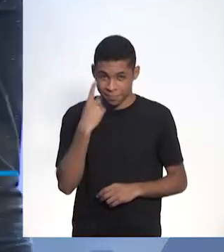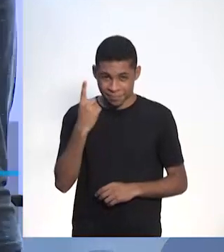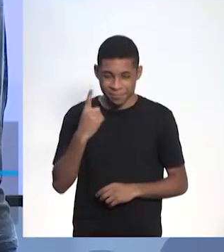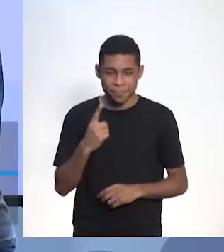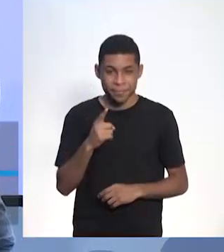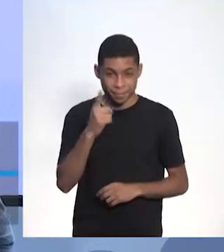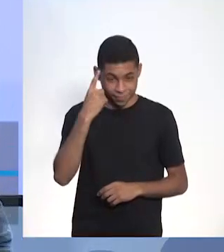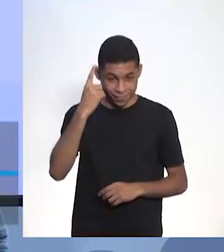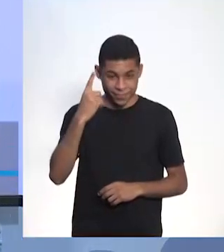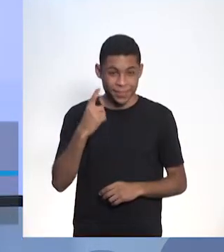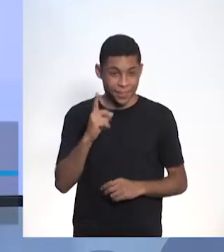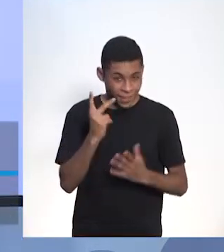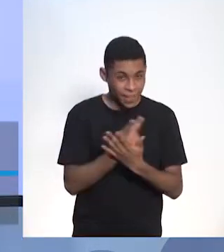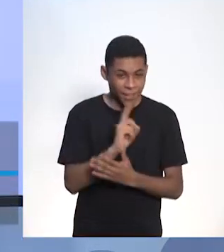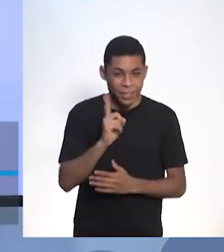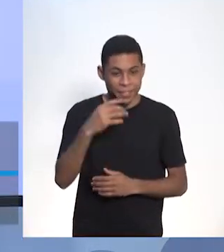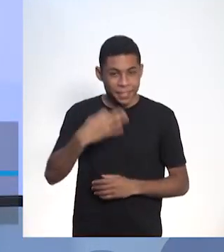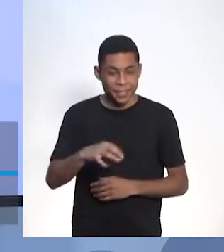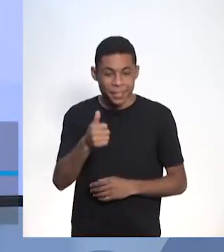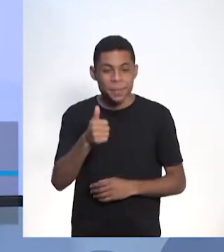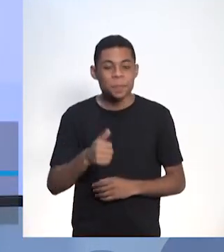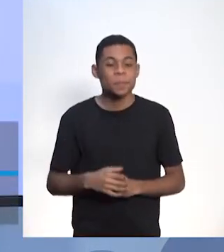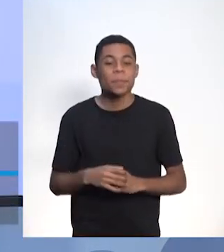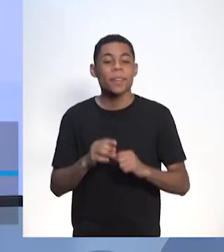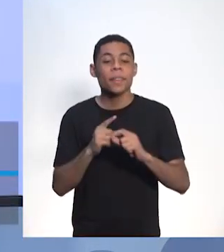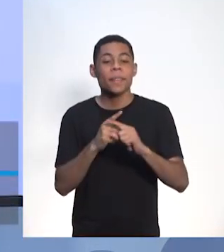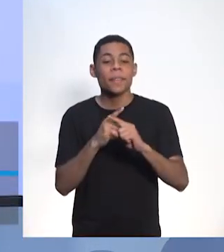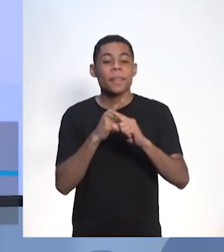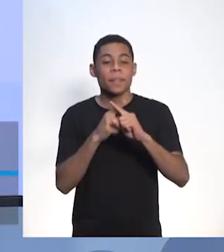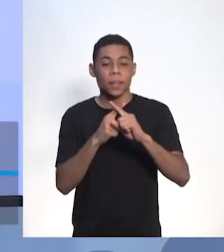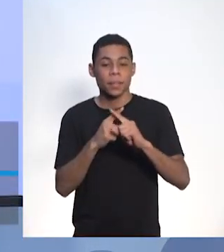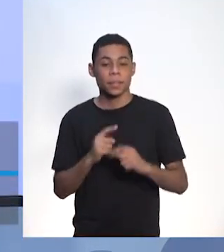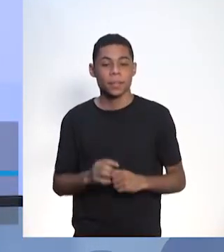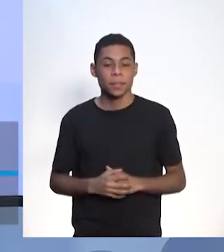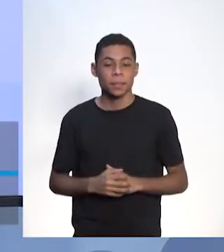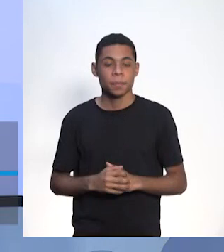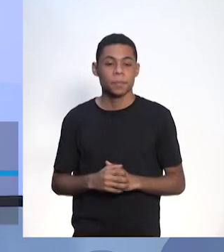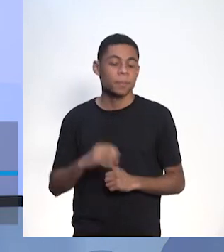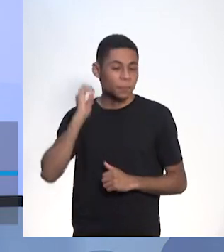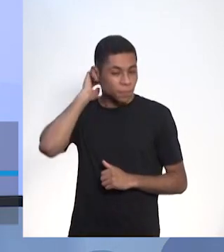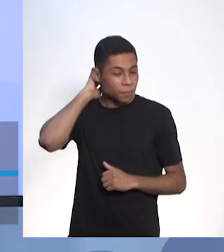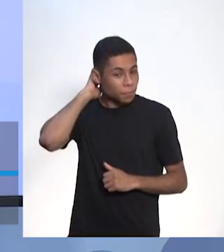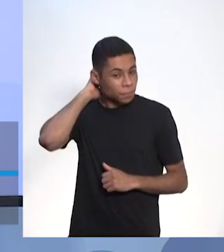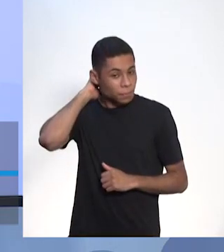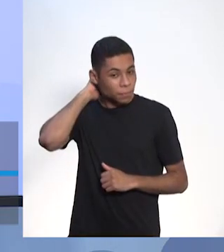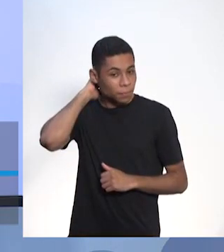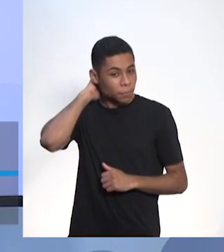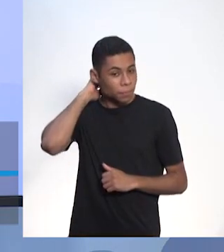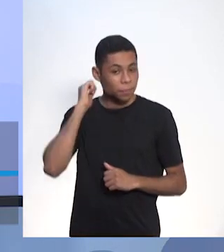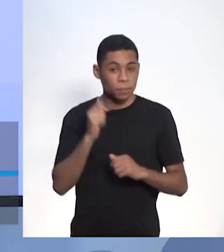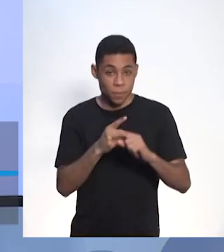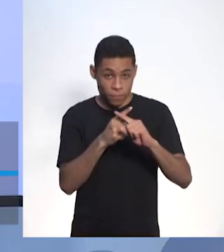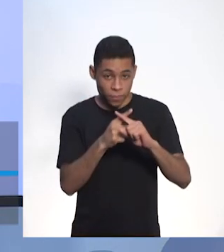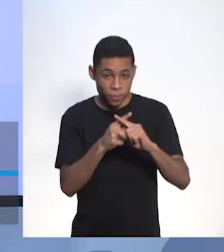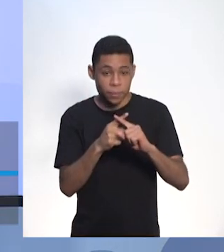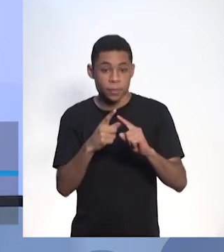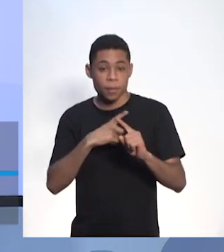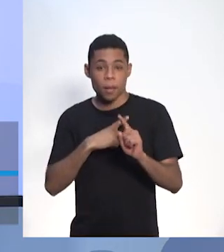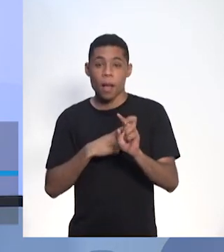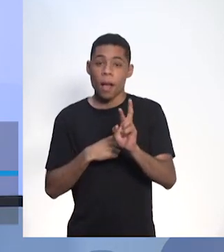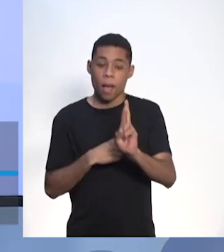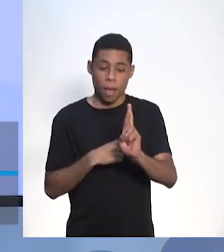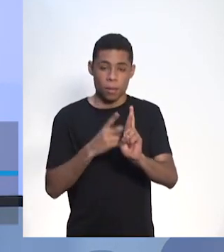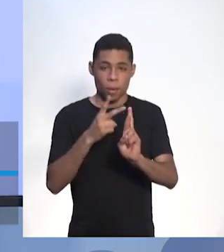bom? Aí, tá bom, né? Vezes o valor, né? Do raio, né? Só